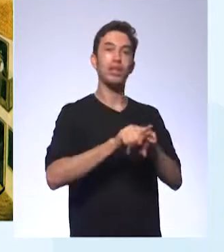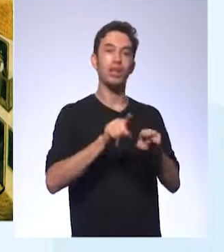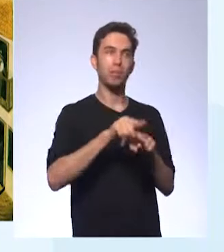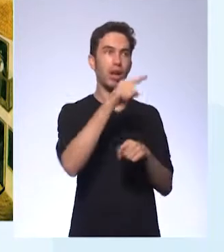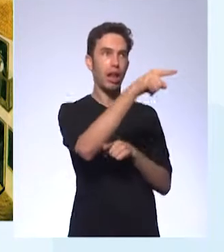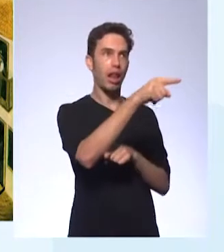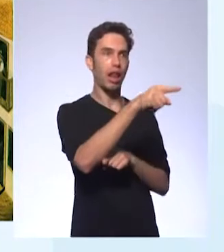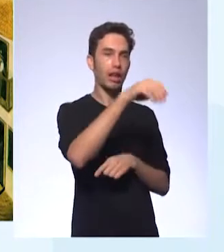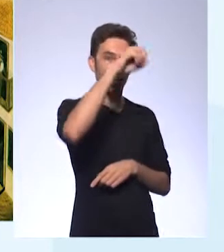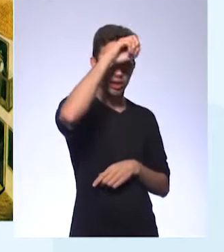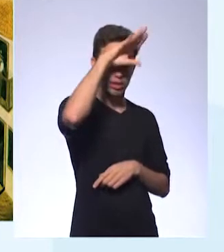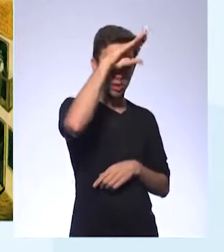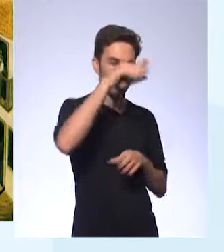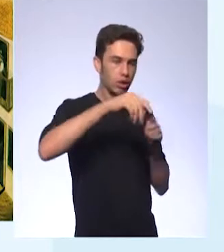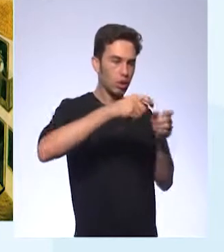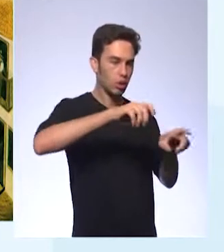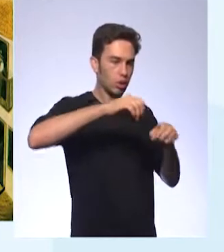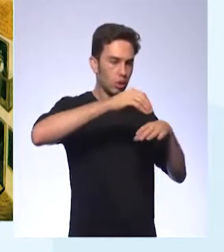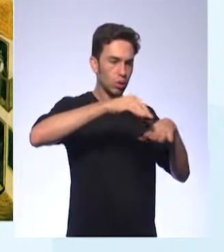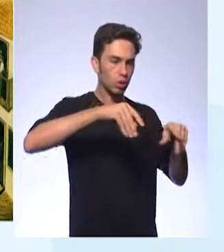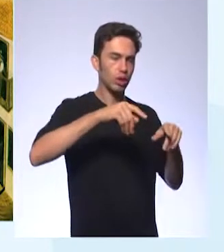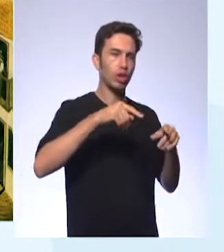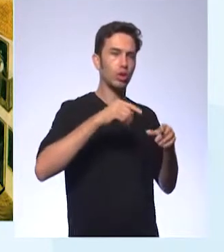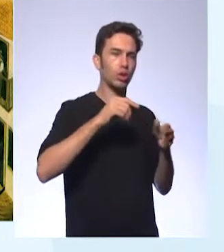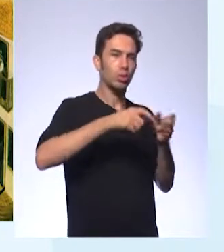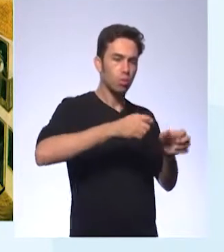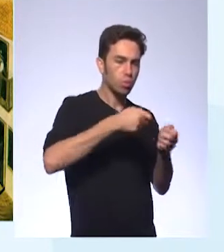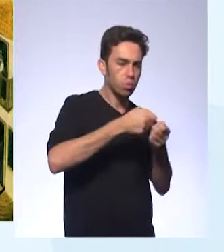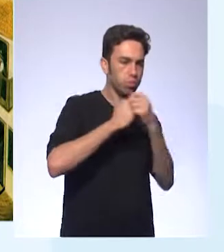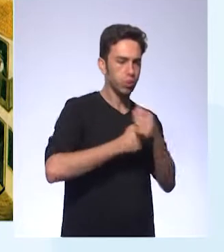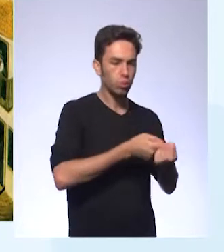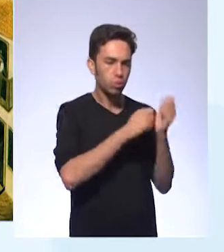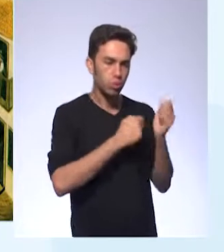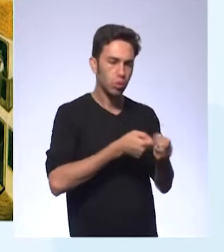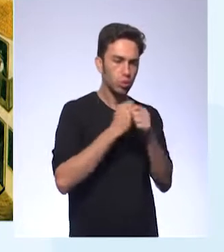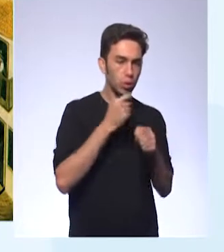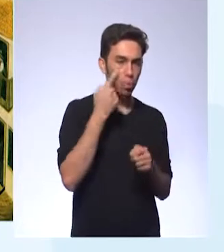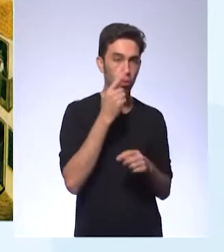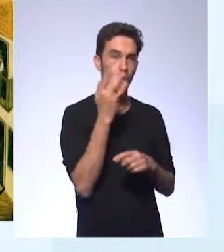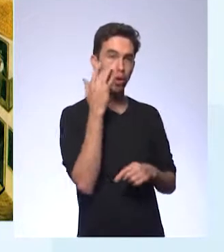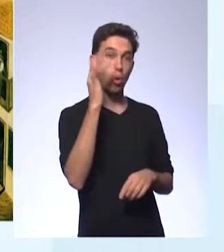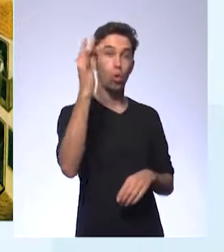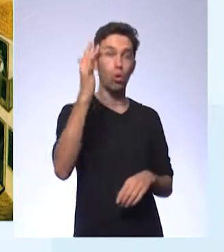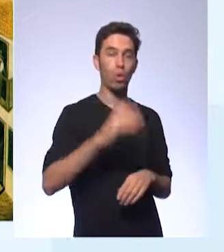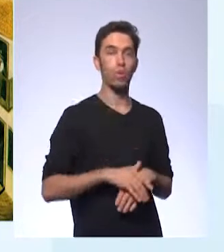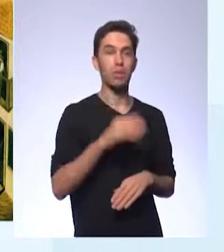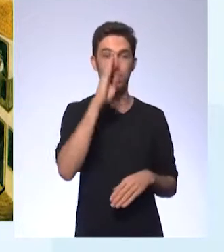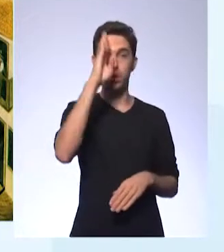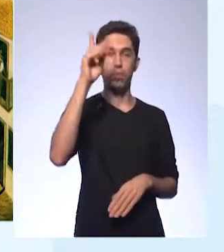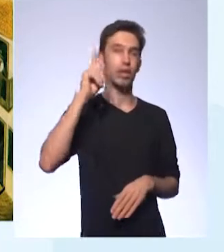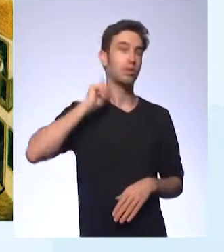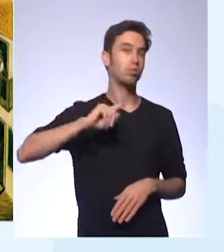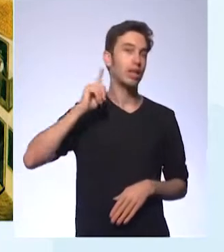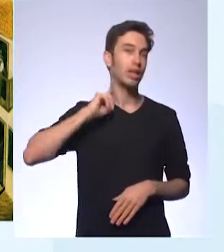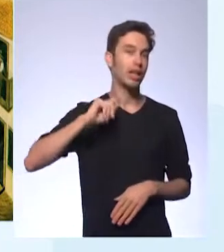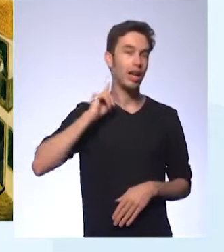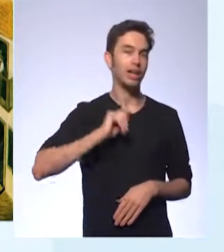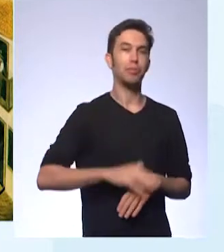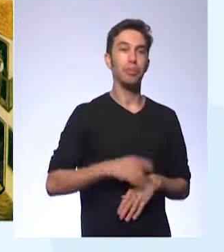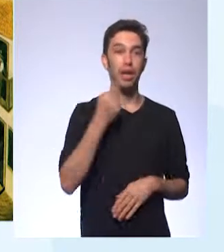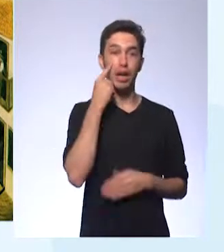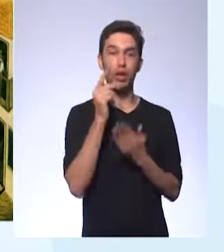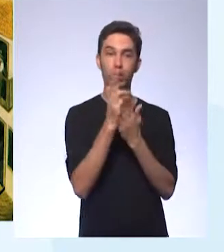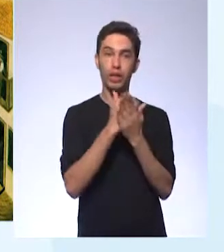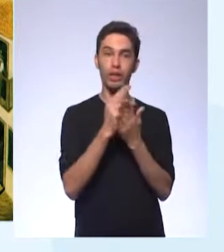ouro, sobretudo lá em Minas Gerais. E na imagem, né, na obra de arte retratada aí, nós